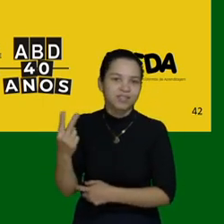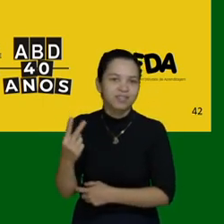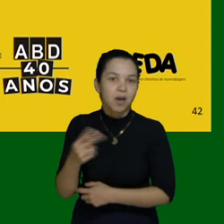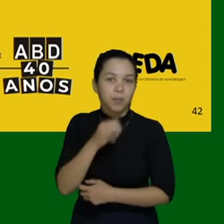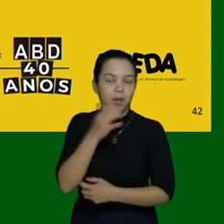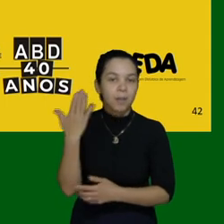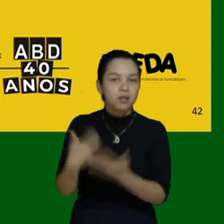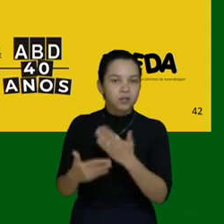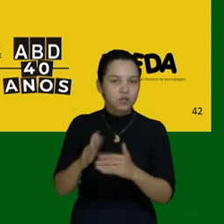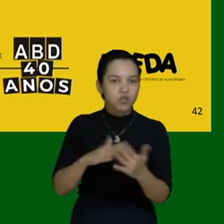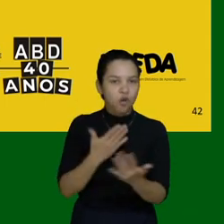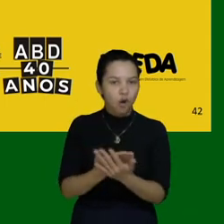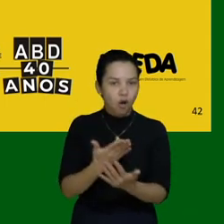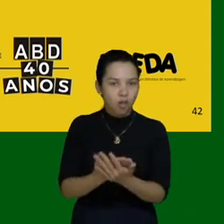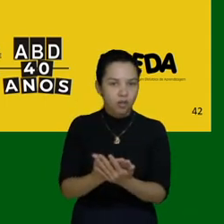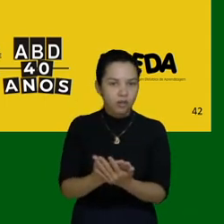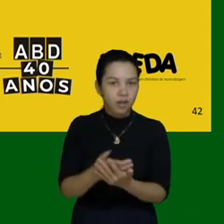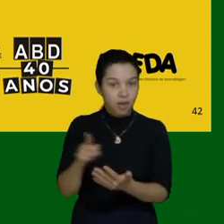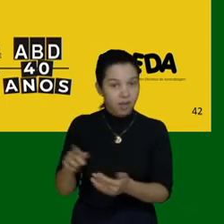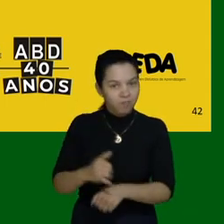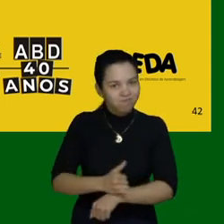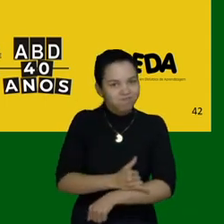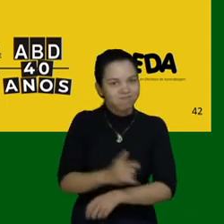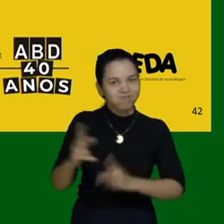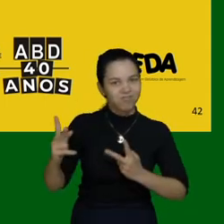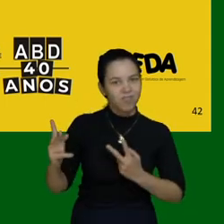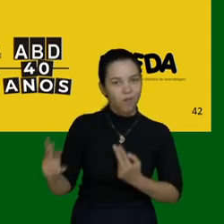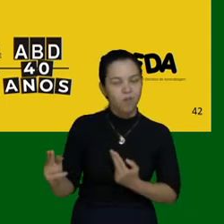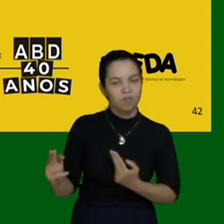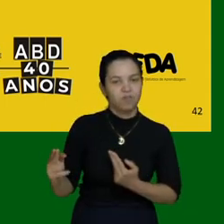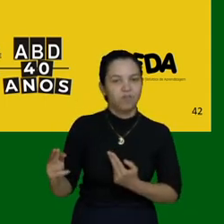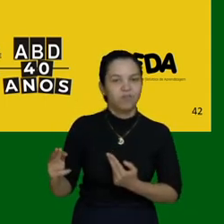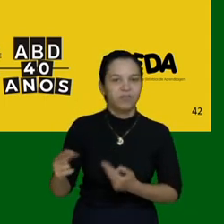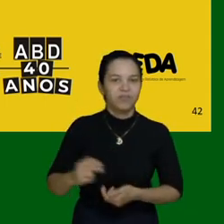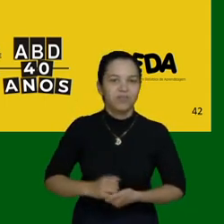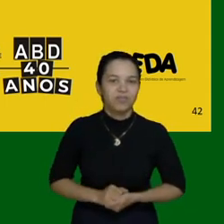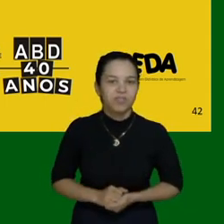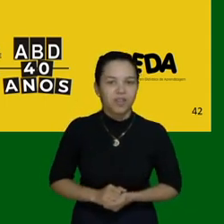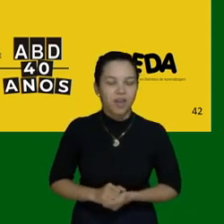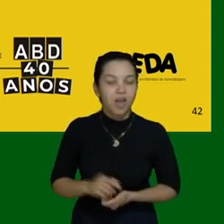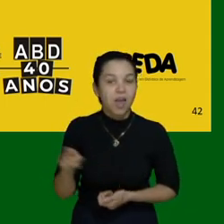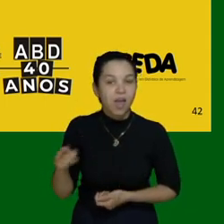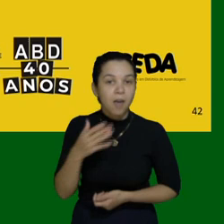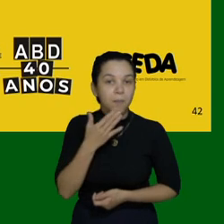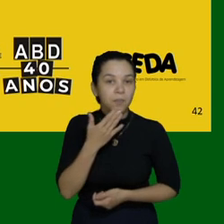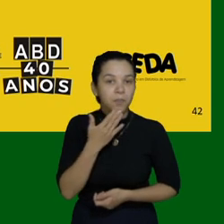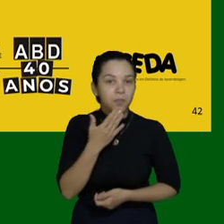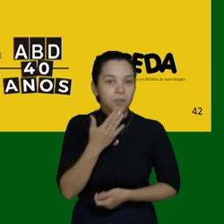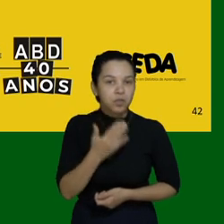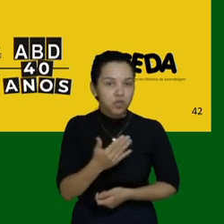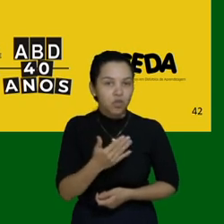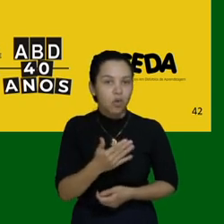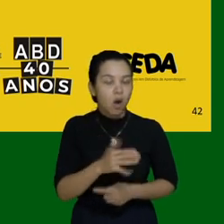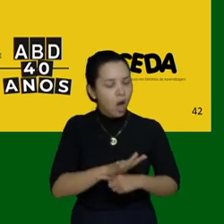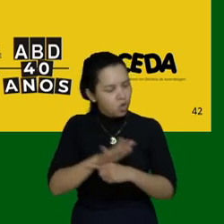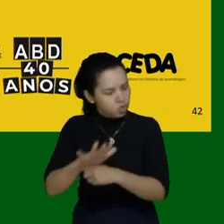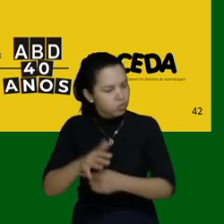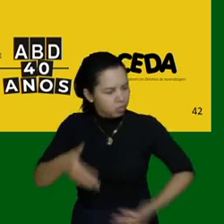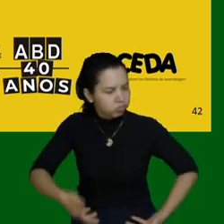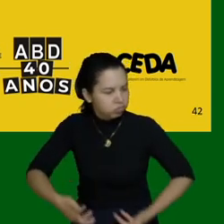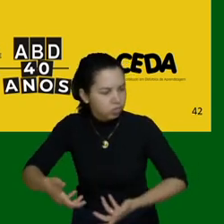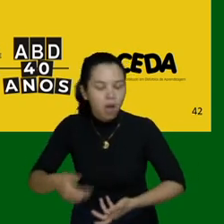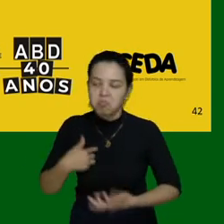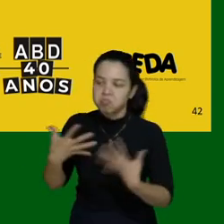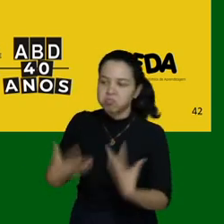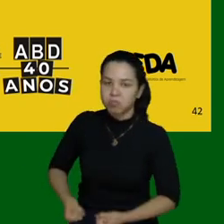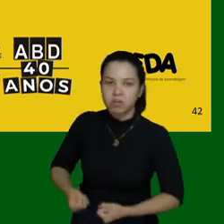fortinho né puxou a mãe e ele pediam para carregar armário ele ia pedia para ajudar coisa com na